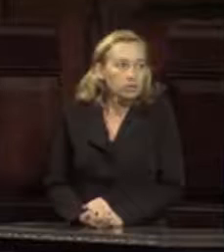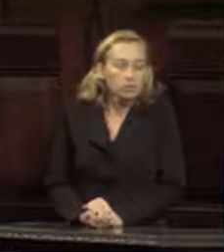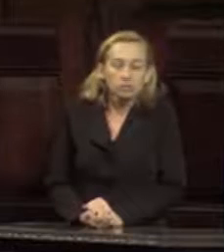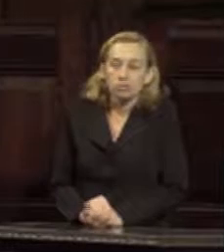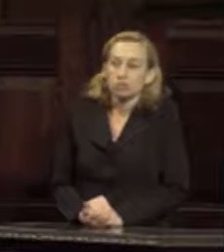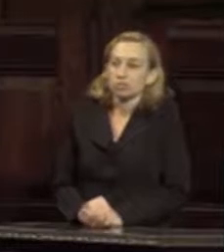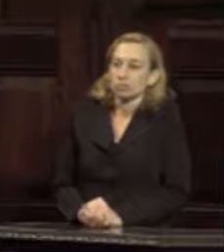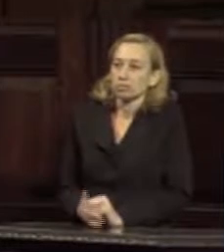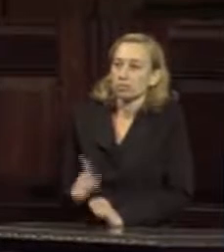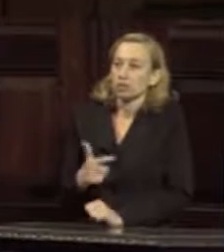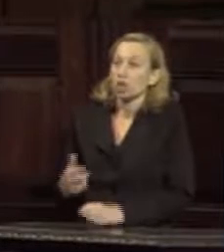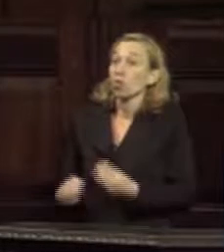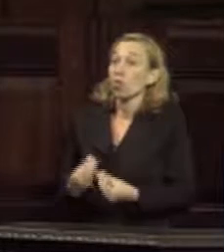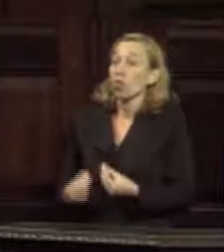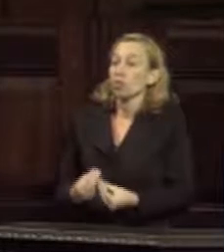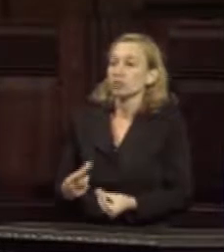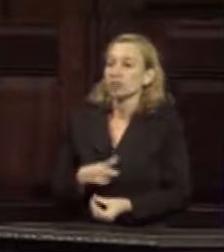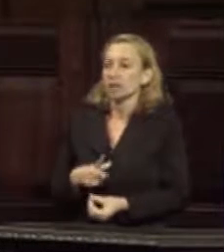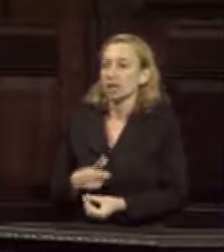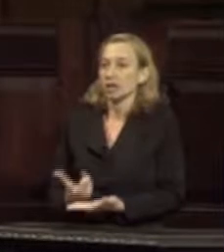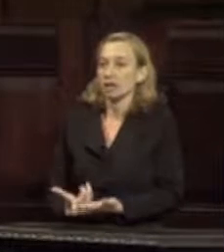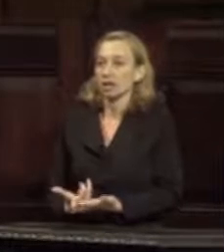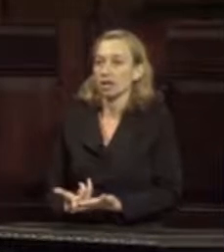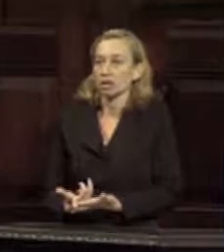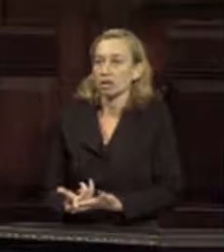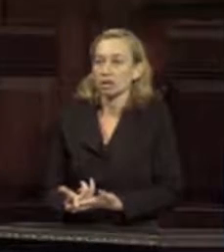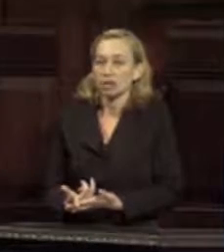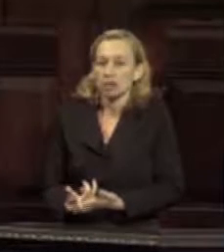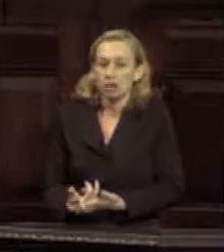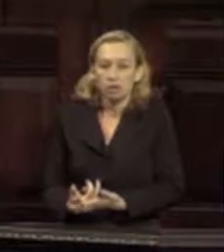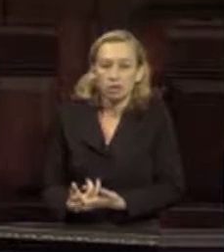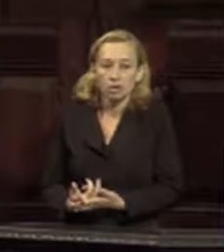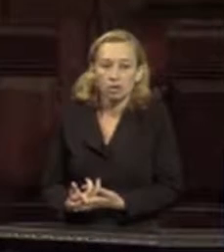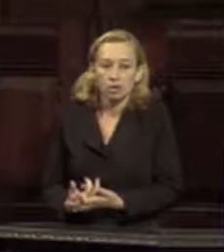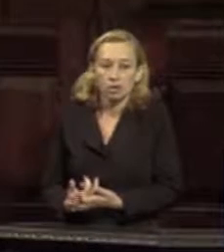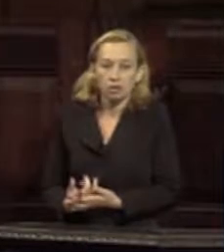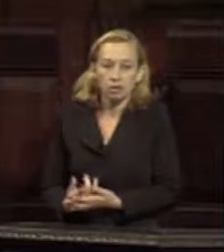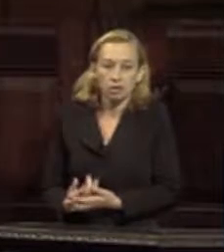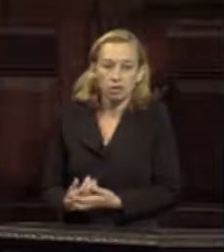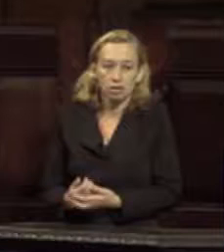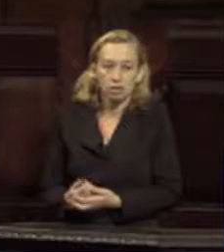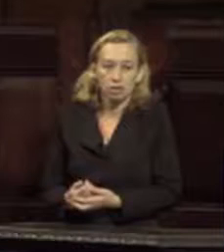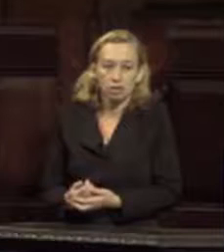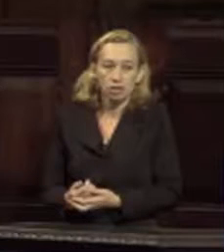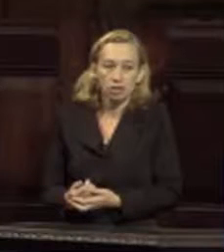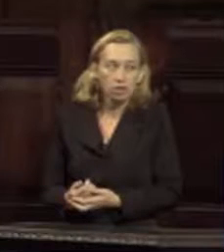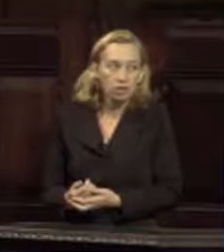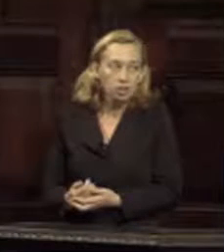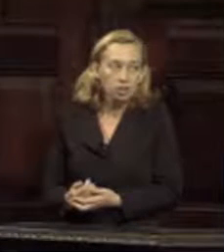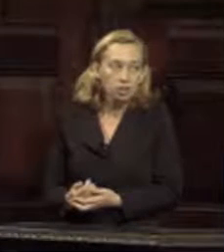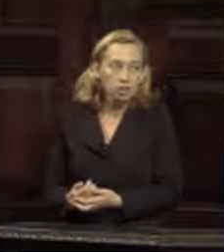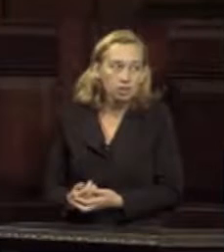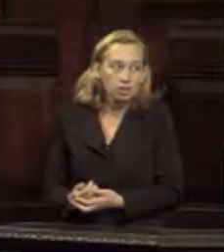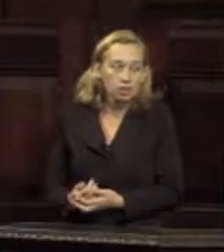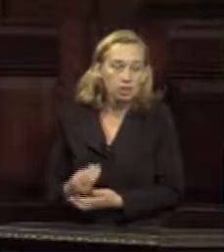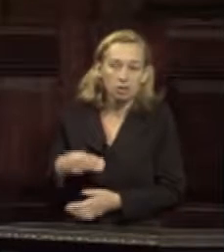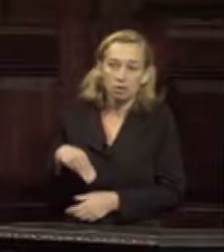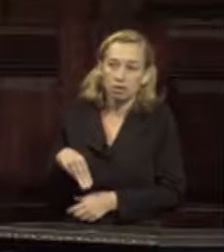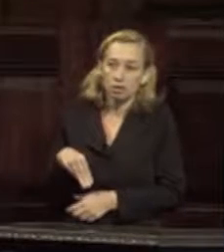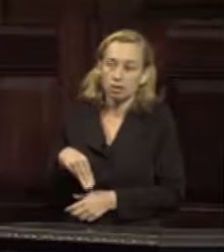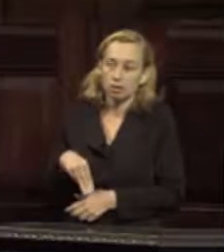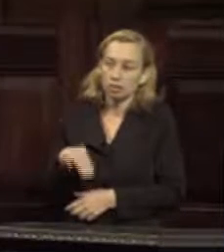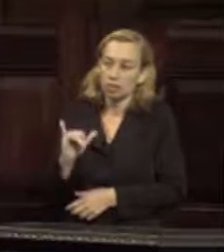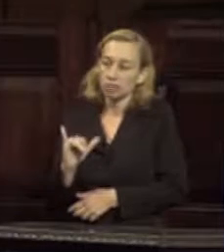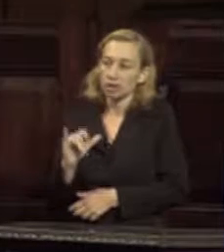Estado do Rio um bom termo para essa intervenção militar se não houver, se